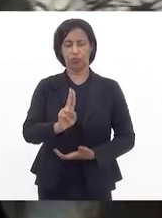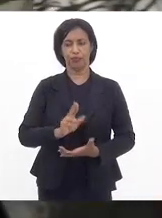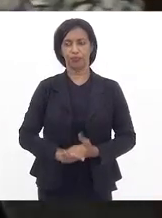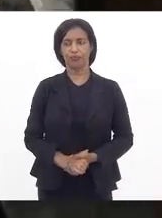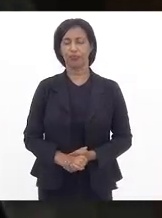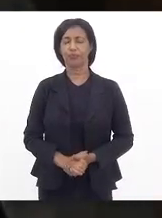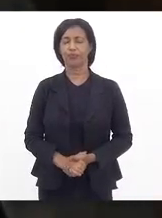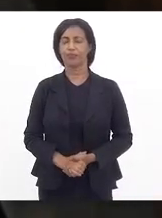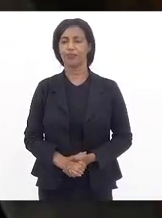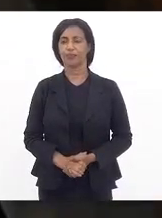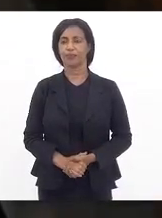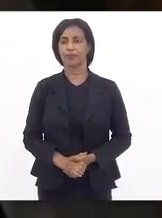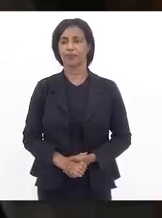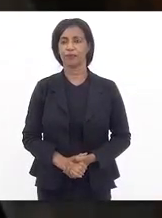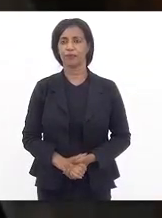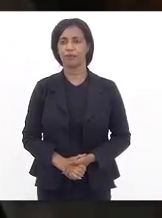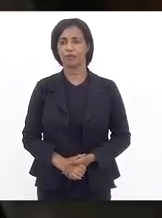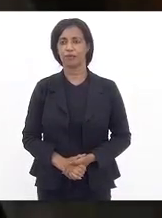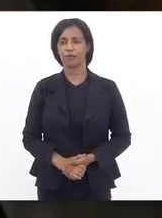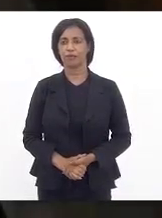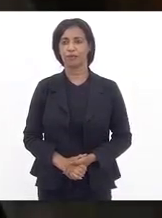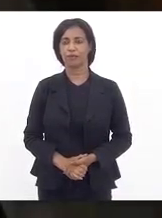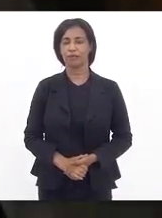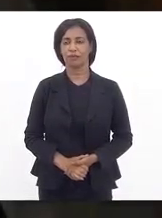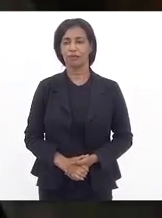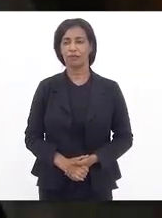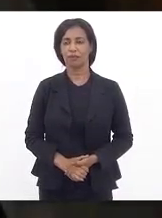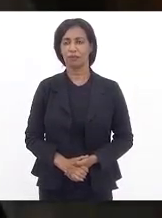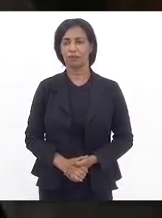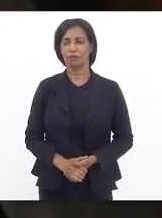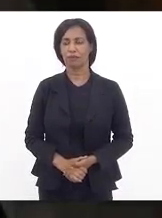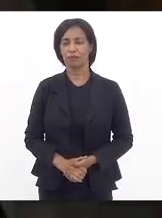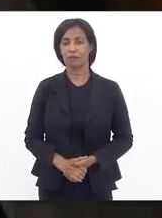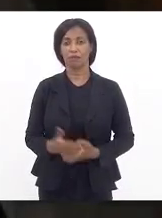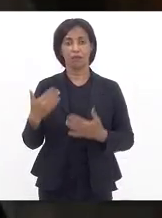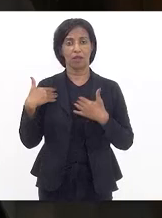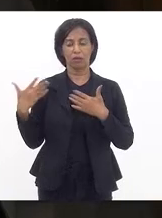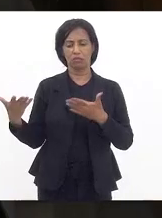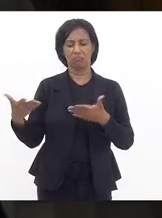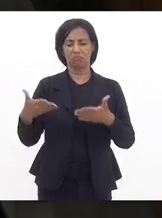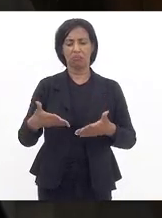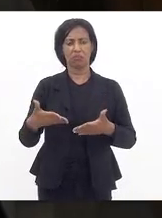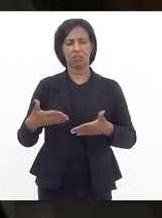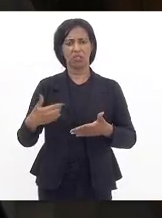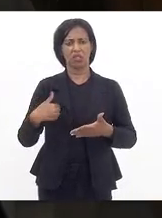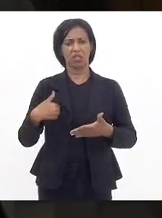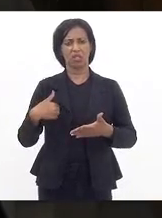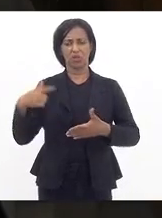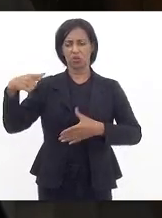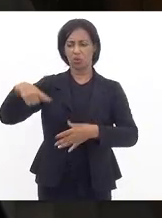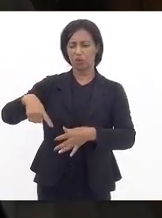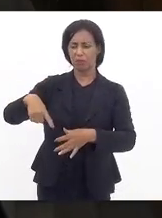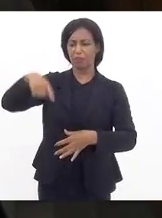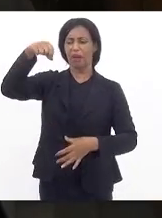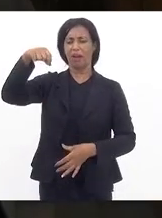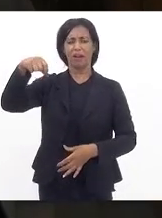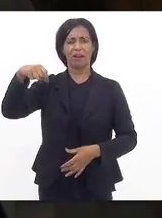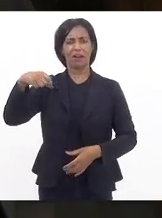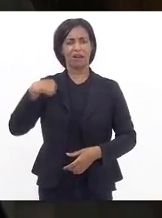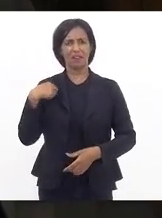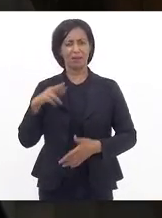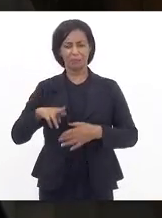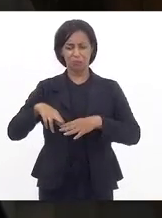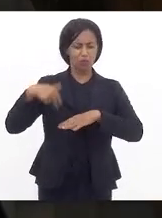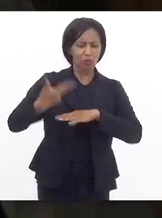Deputado caju e eu não cheguei aqui para o sorteio e não